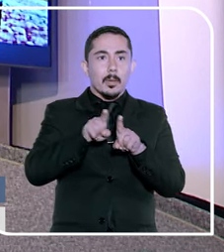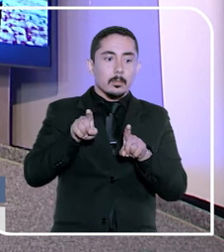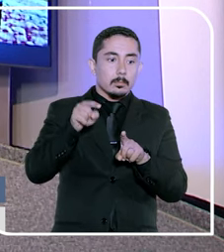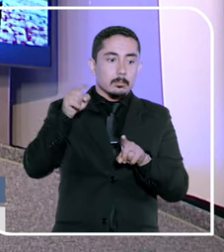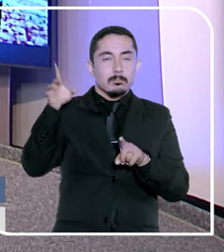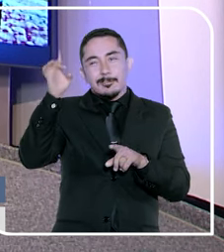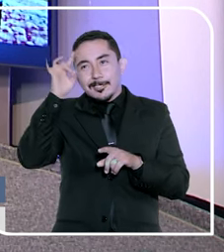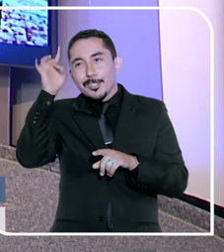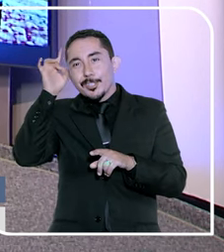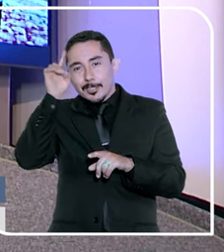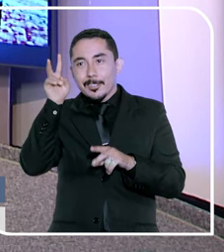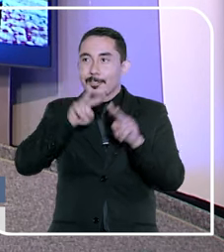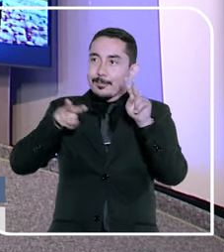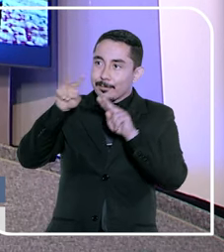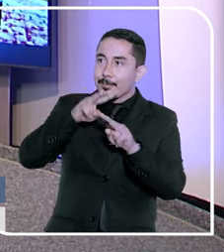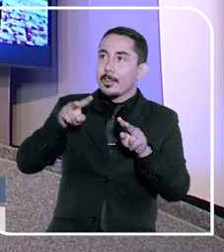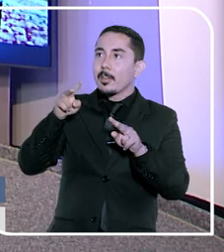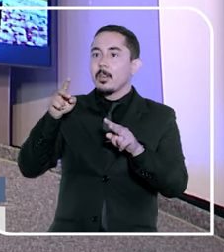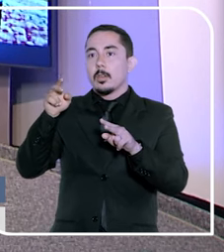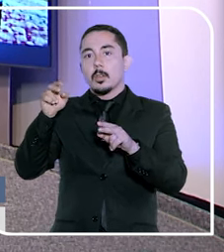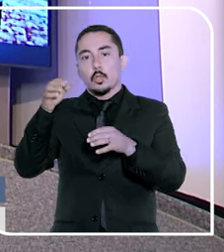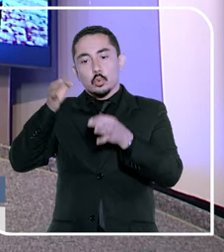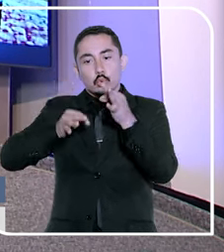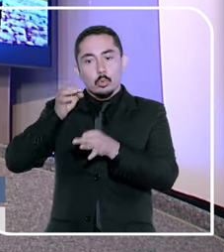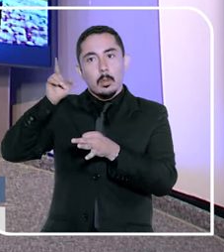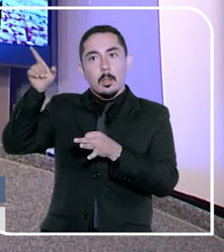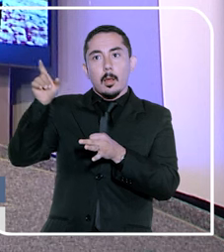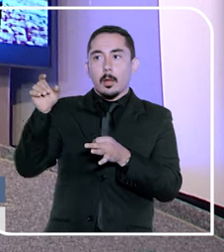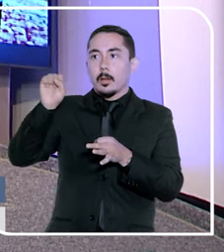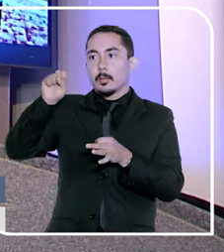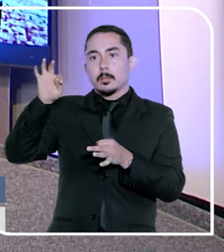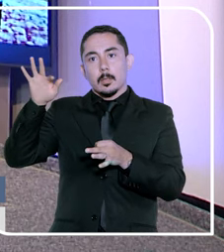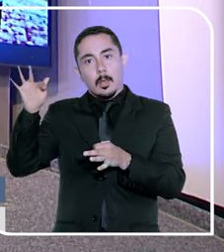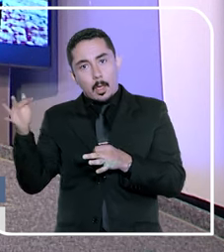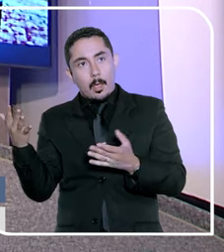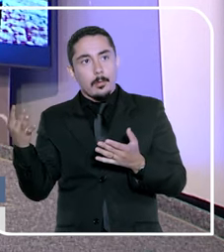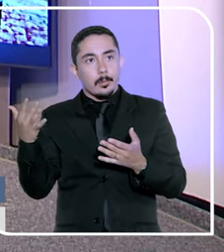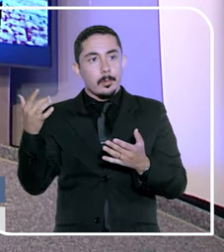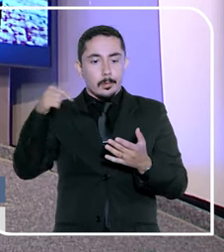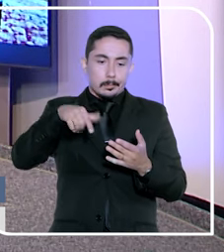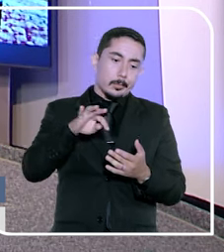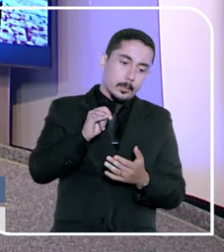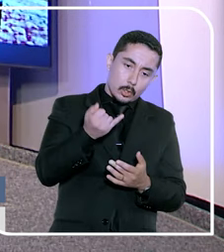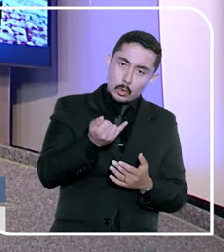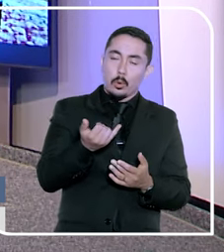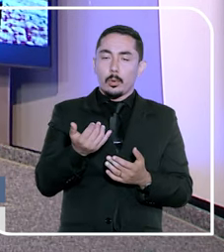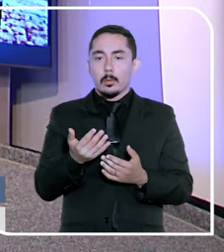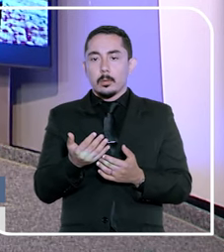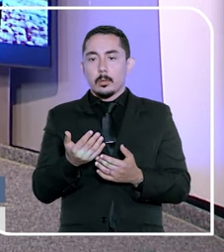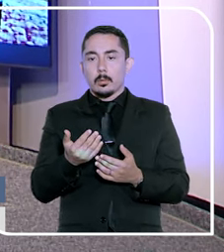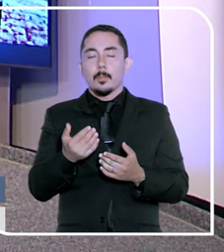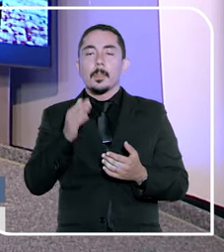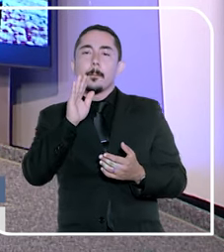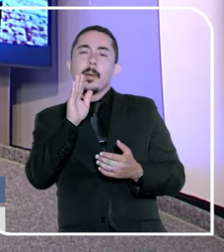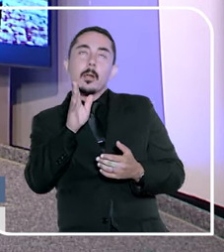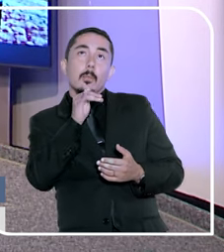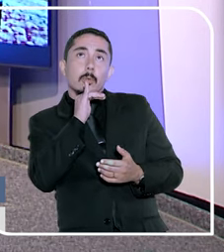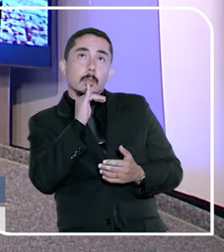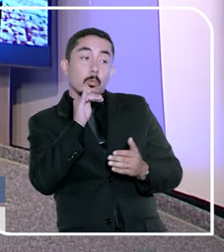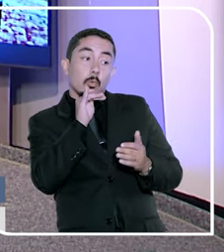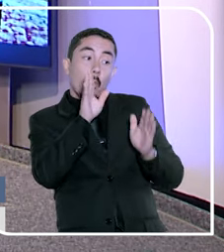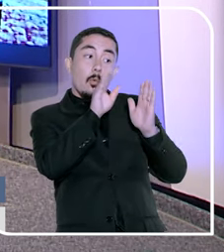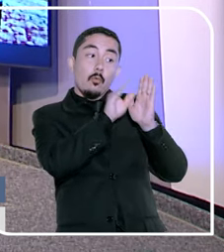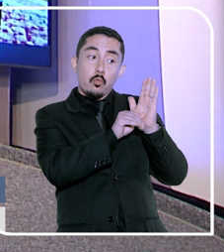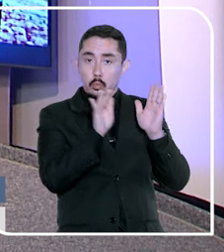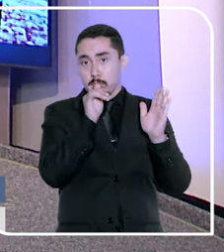pelo Supremo e aqui pelo STJ né sobre o furto especificamente existiria algum parâmetro aí mais mais objetivo